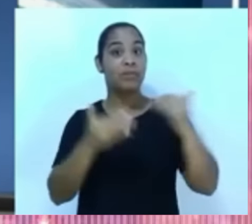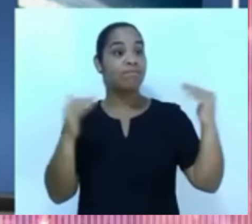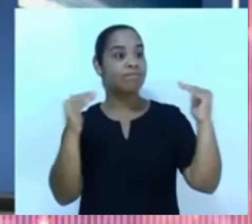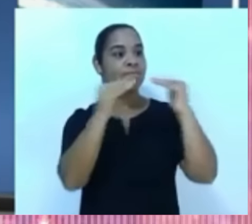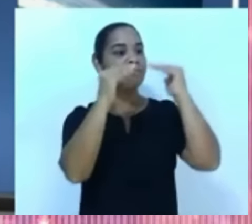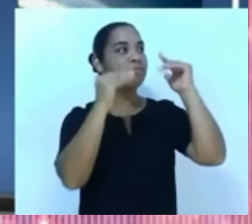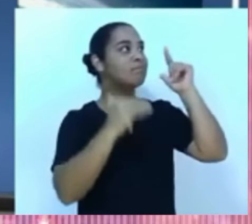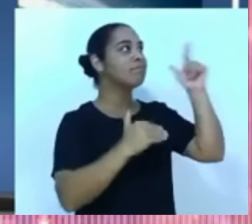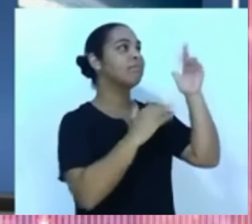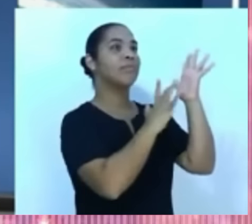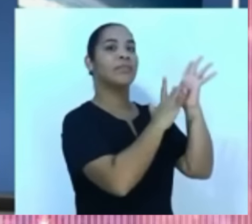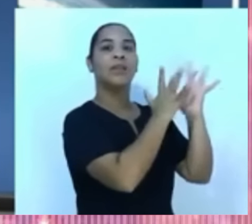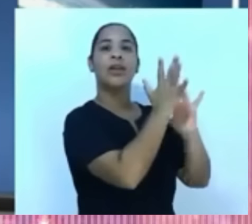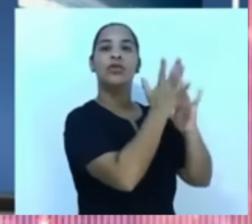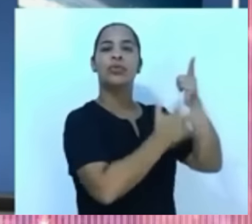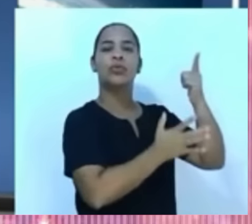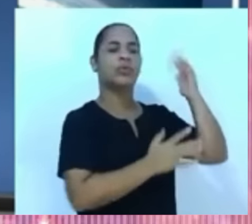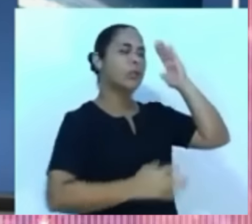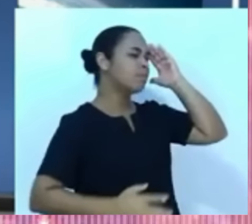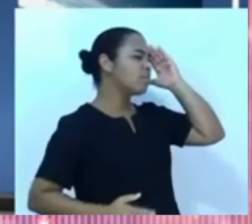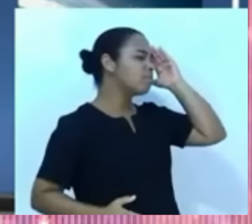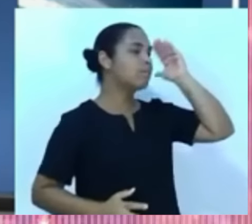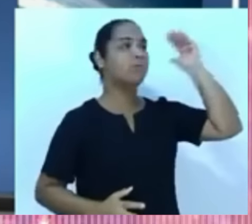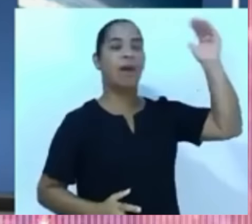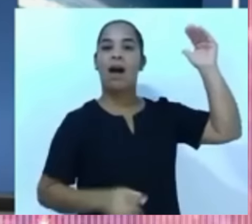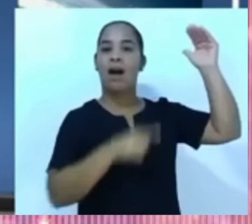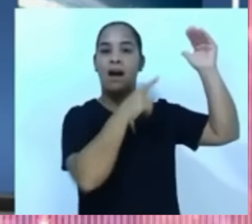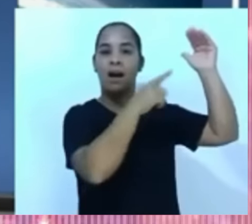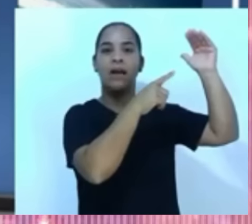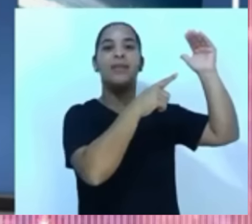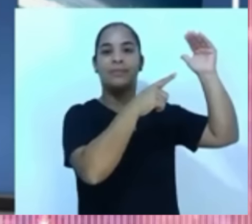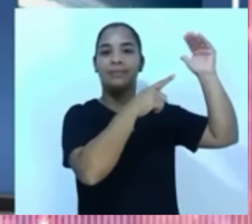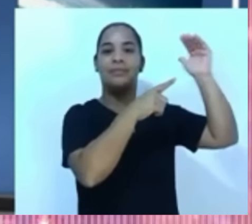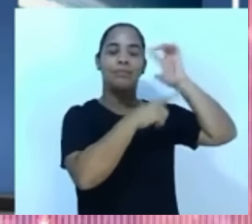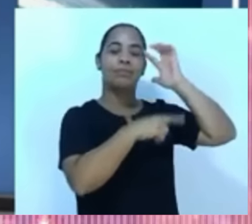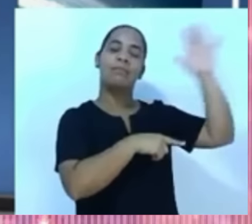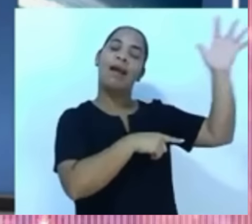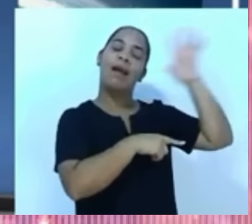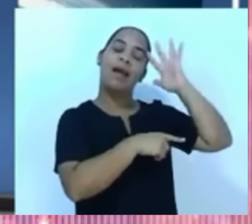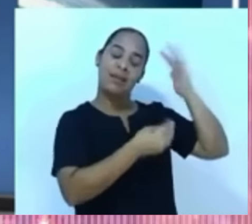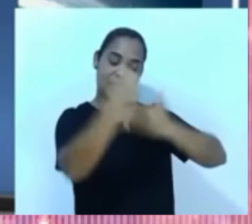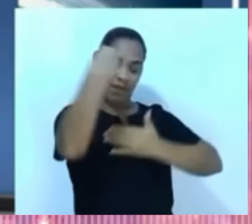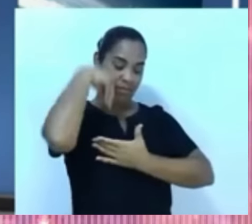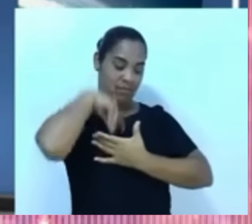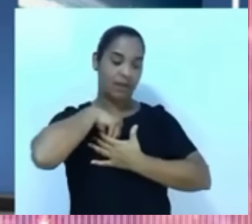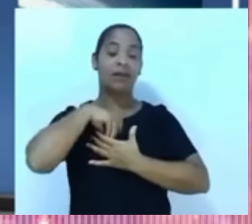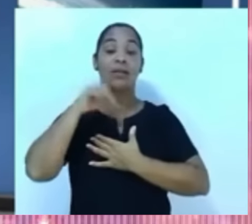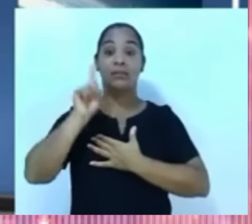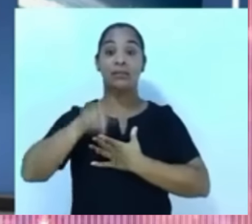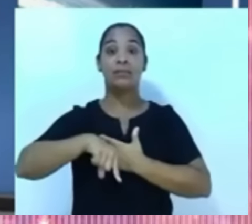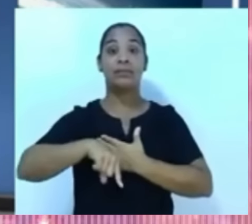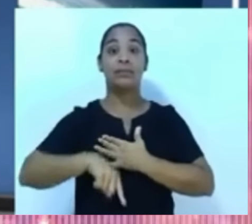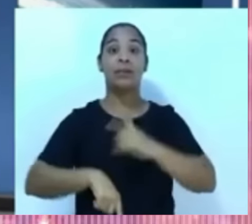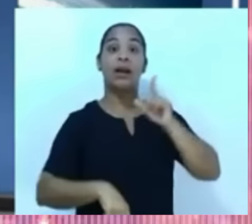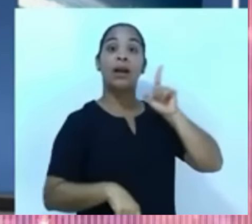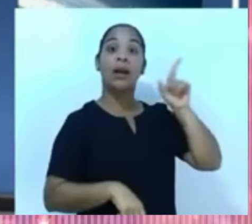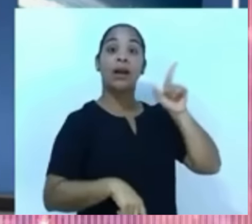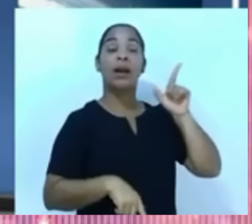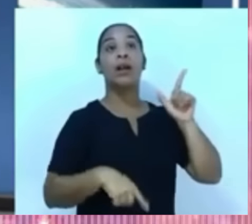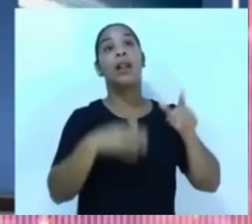o representante máximo do pensamento teísta entre nós e ele que tem uma